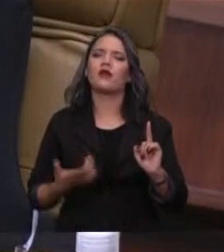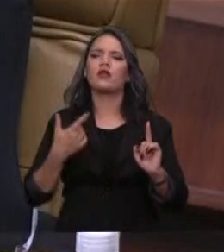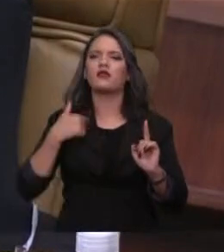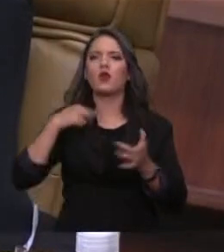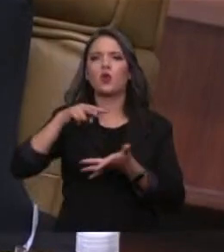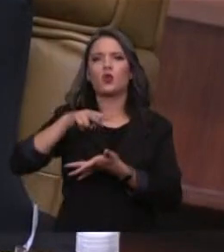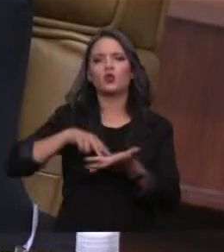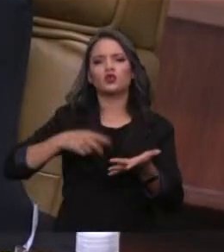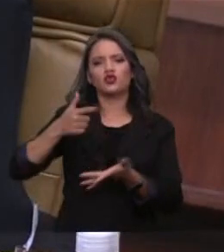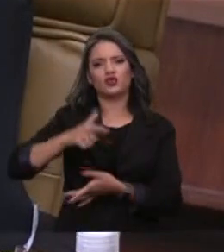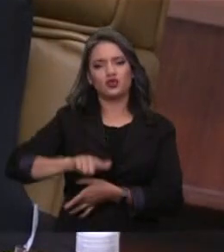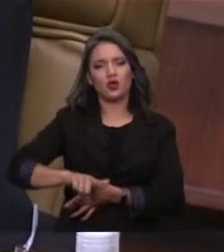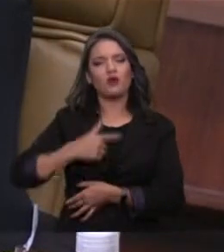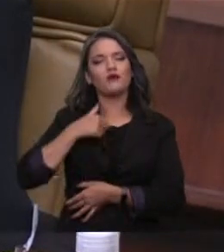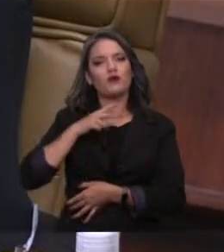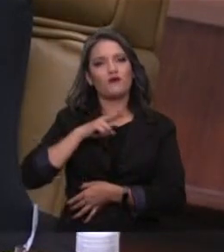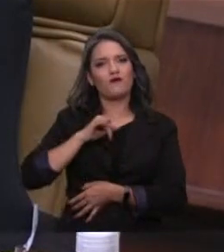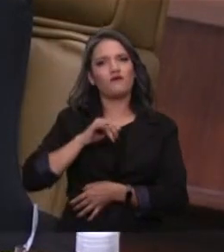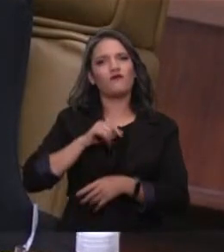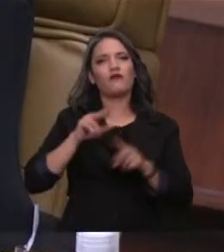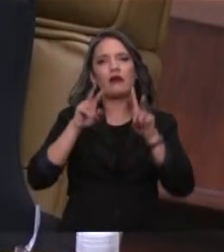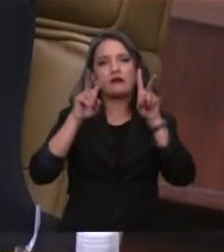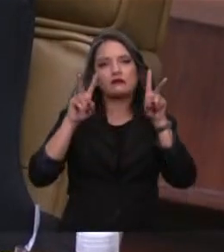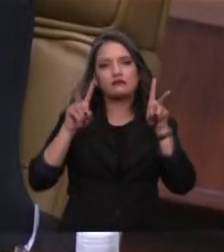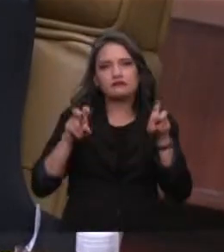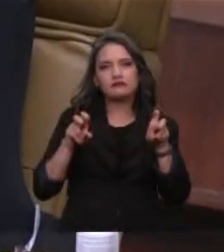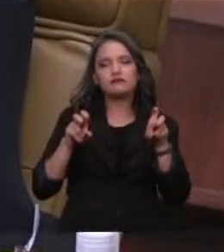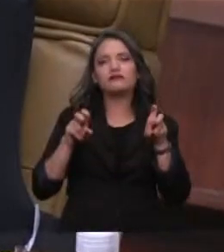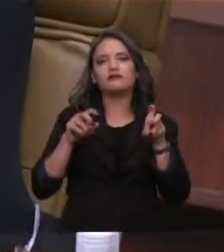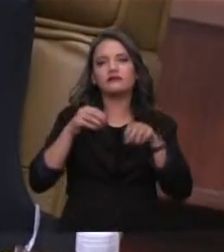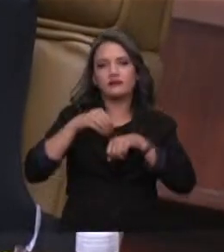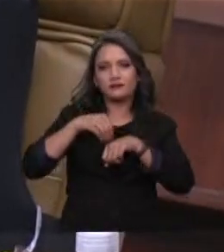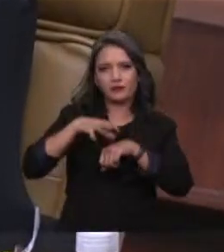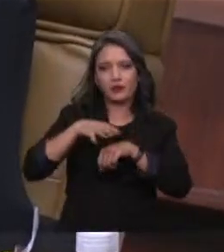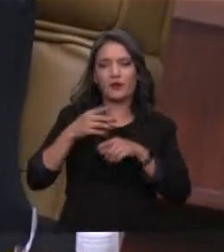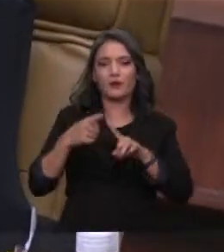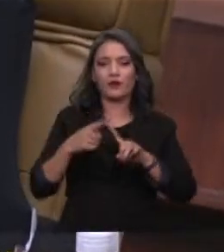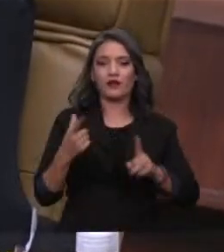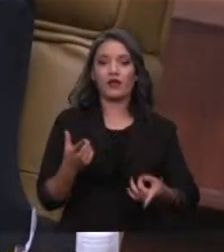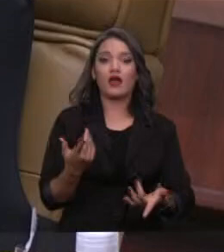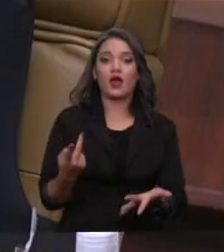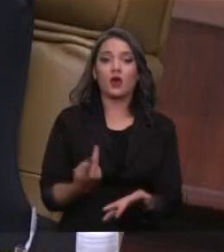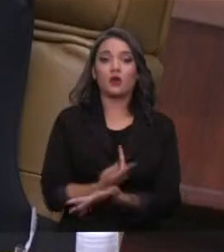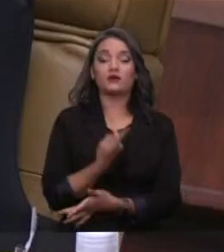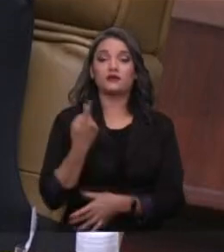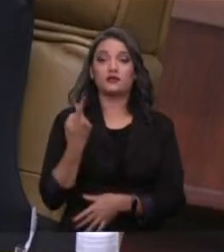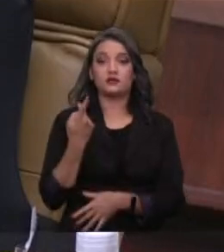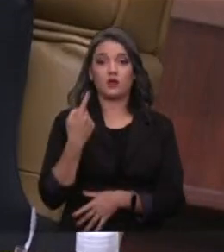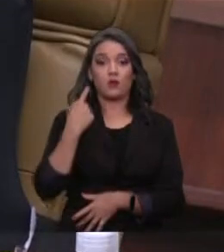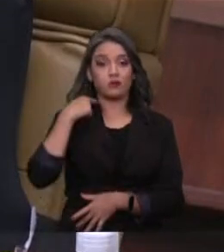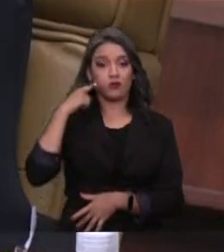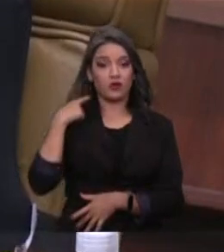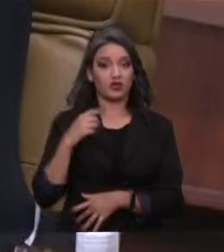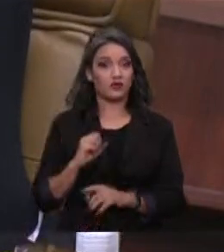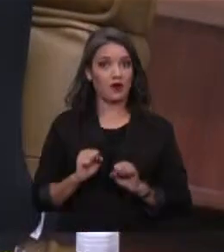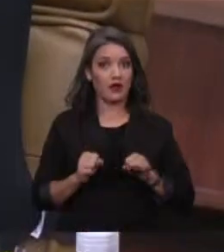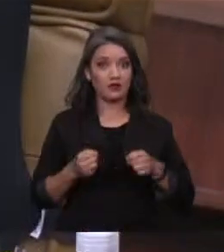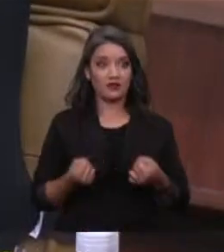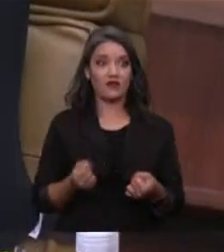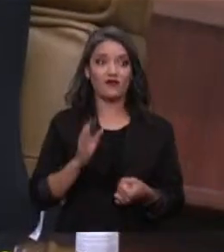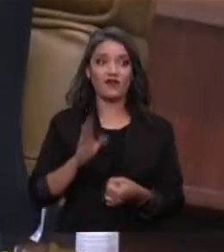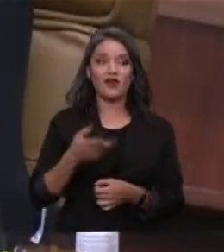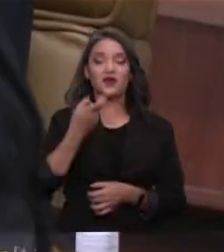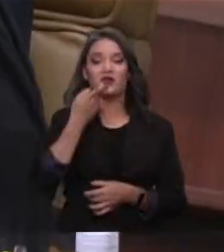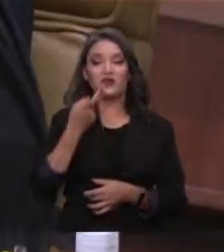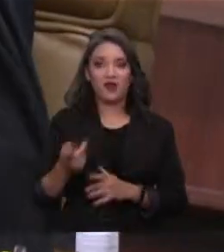trechos, porque houve, em vários momentos das defesas orais, arguições